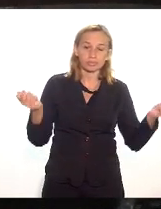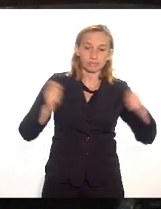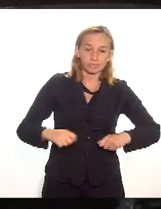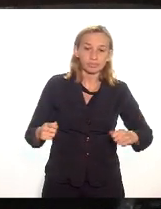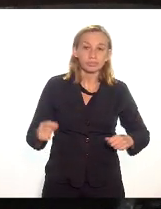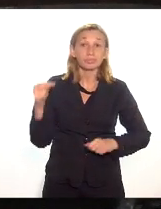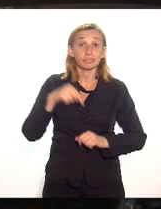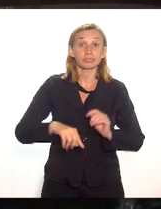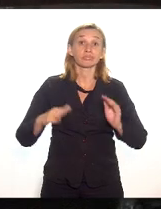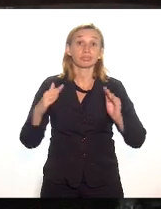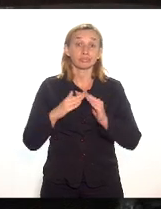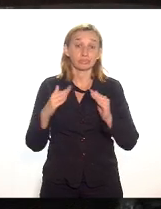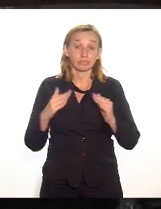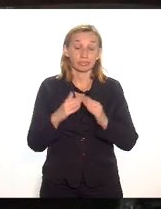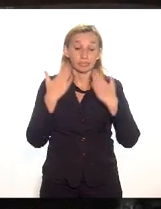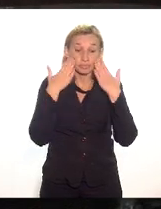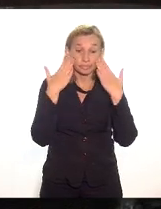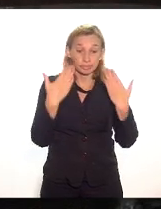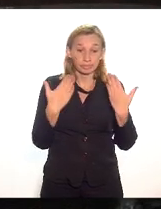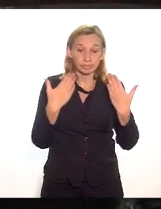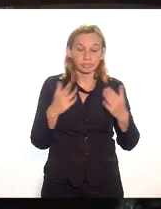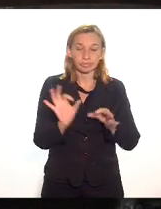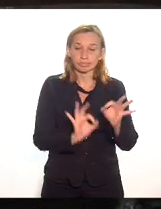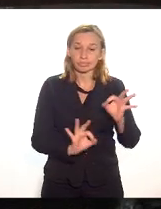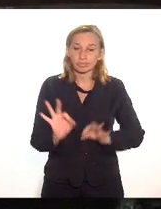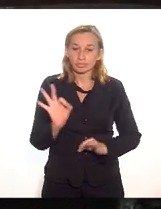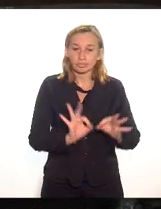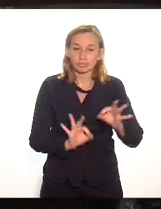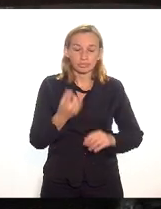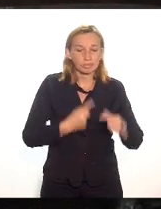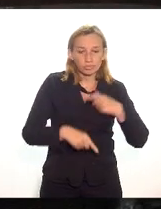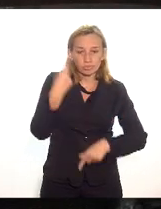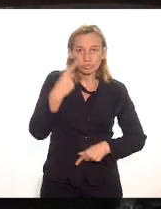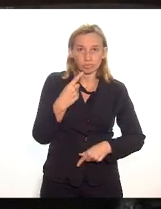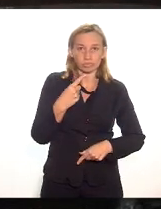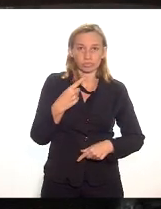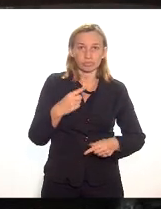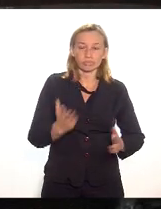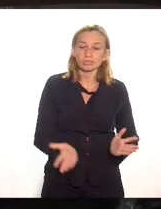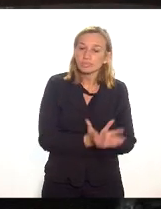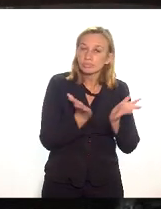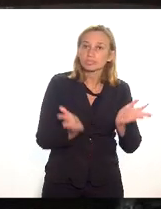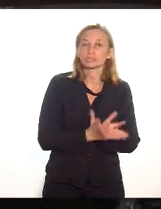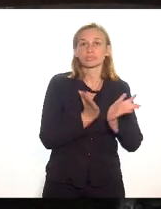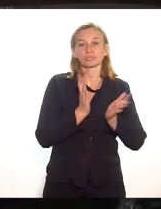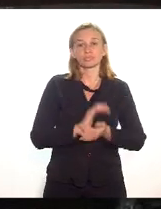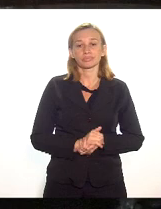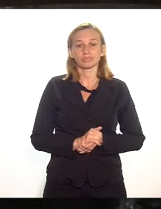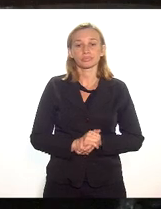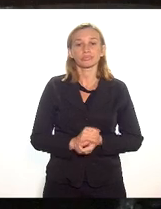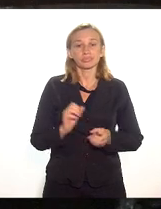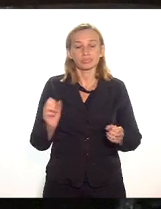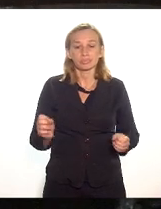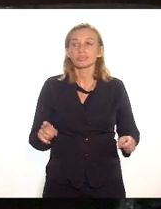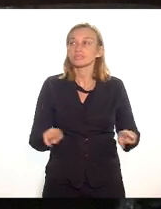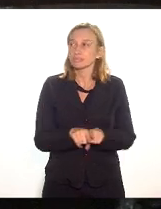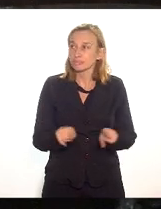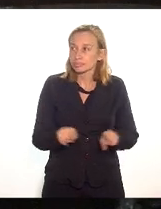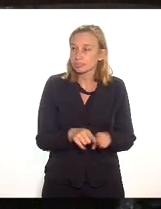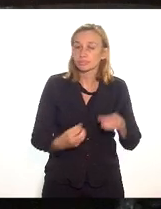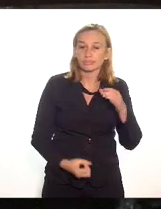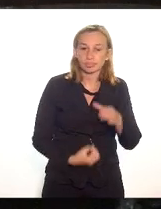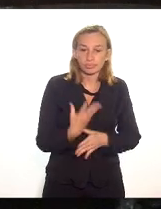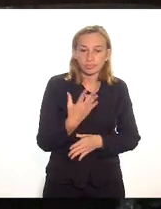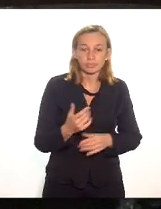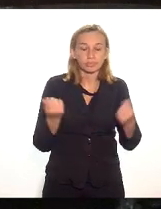desta casa apresentar um plano de superação da miséria. Construímos a possibilidade